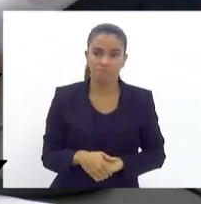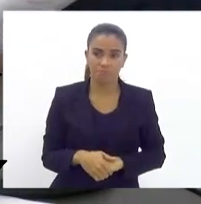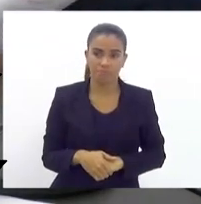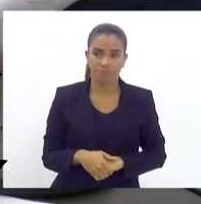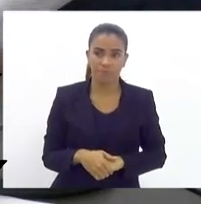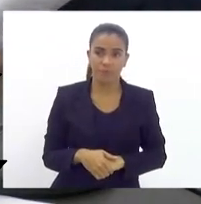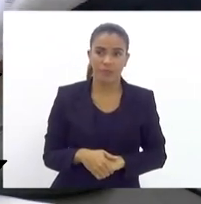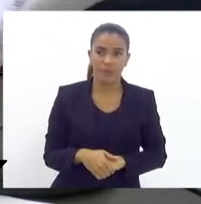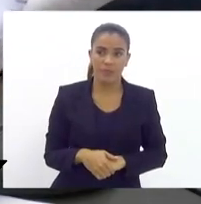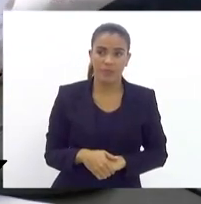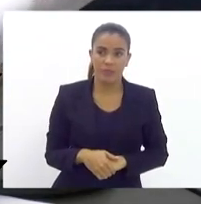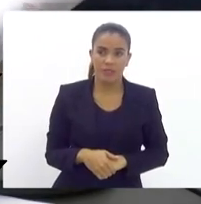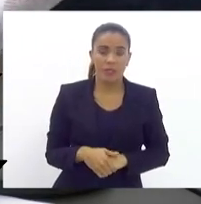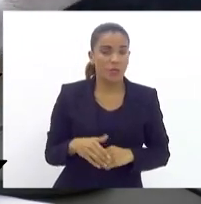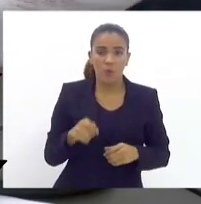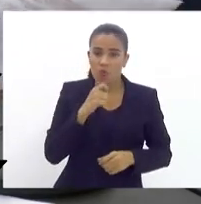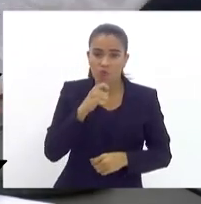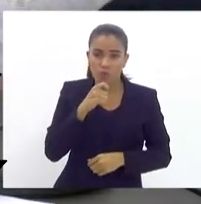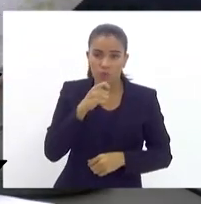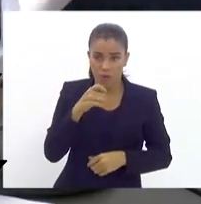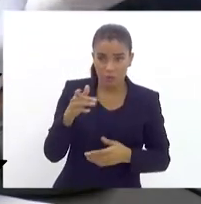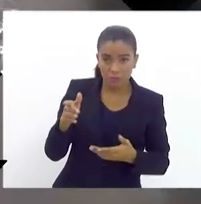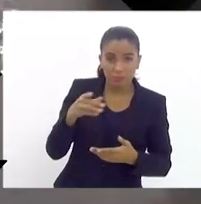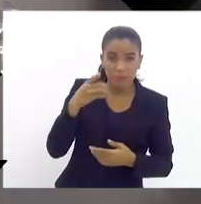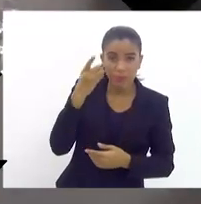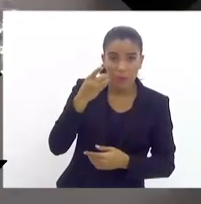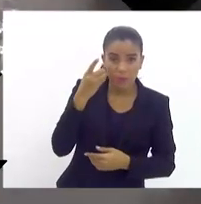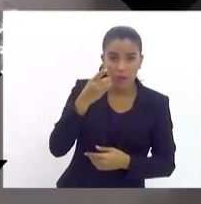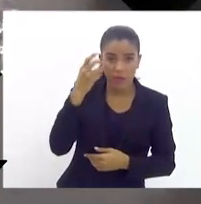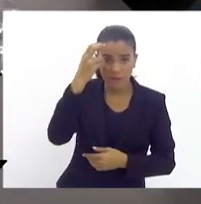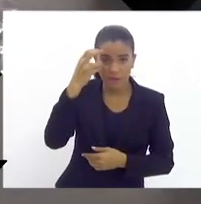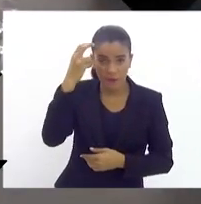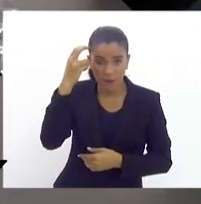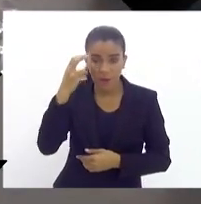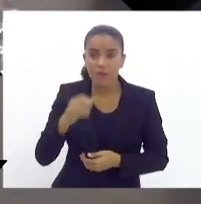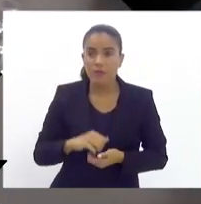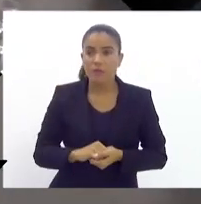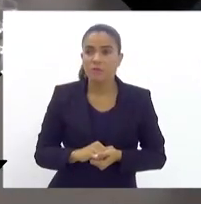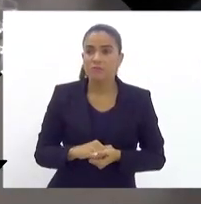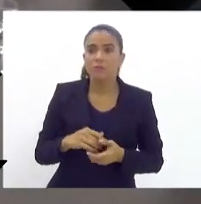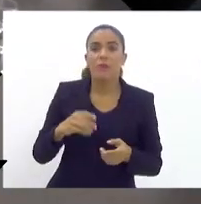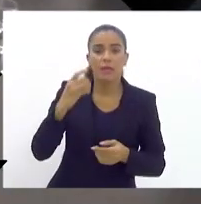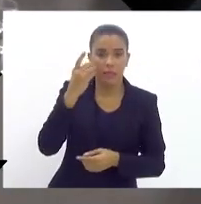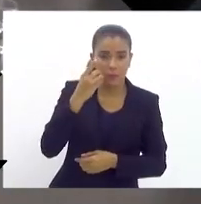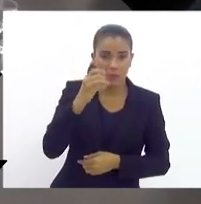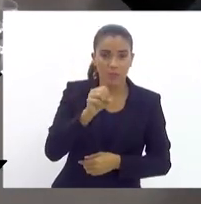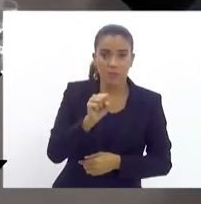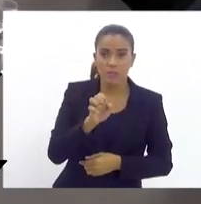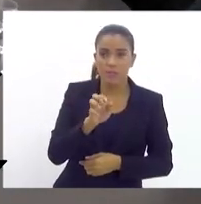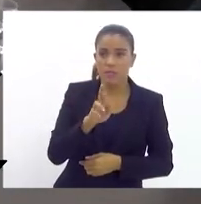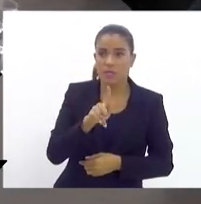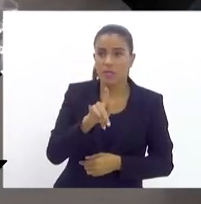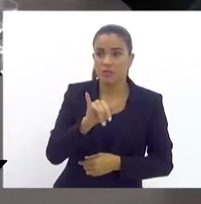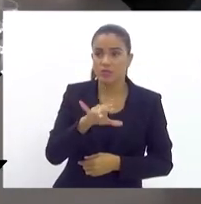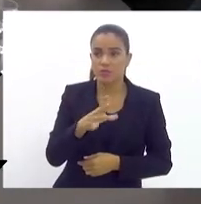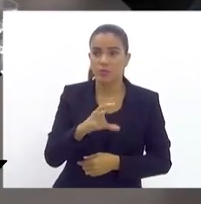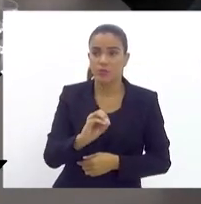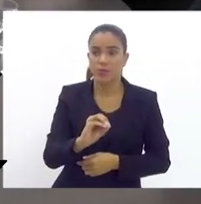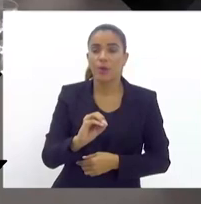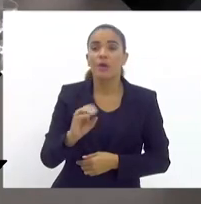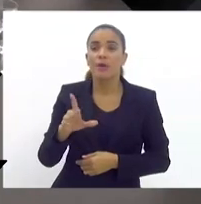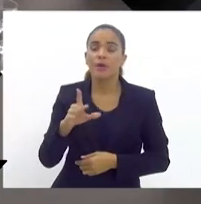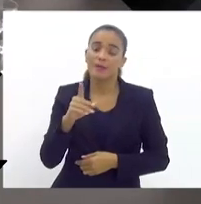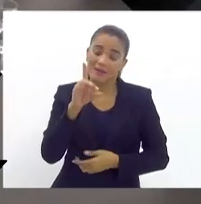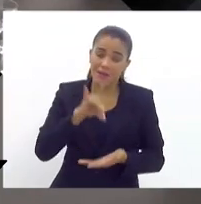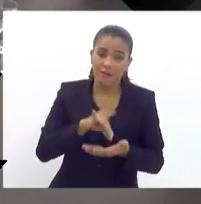da minha discussão. Não havendo quem queira... Deputada Verônica. Queria uma parte também. Deputado Verônica e deputado Serginho. Na verdade, o